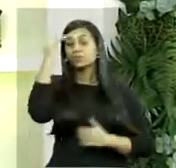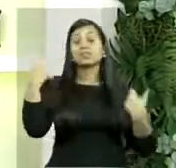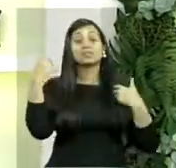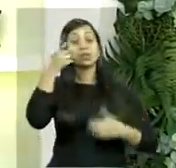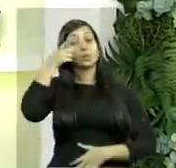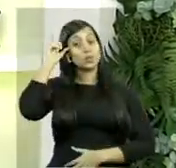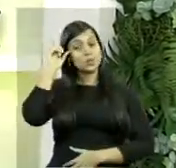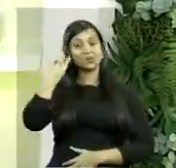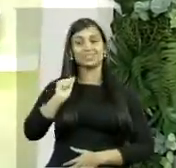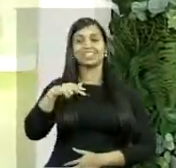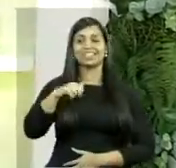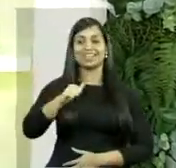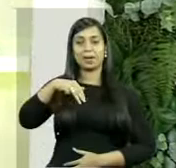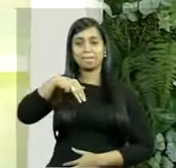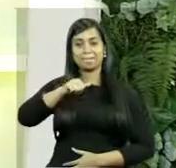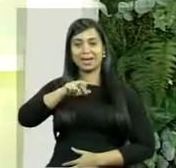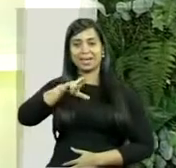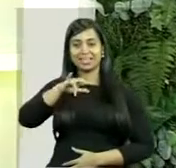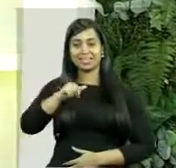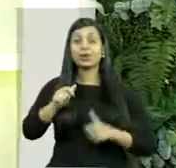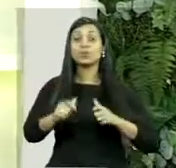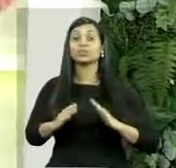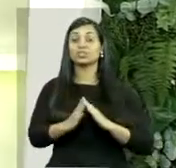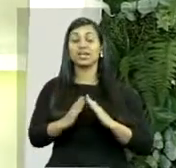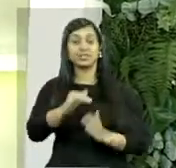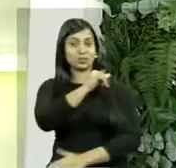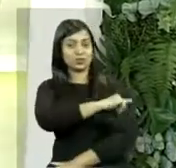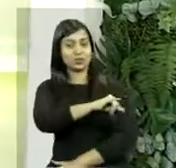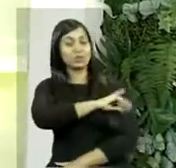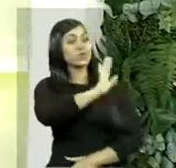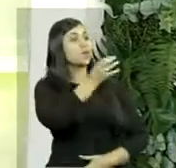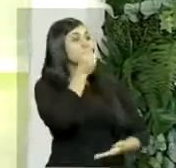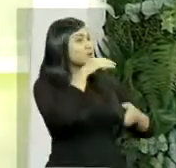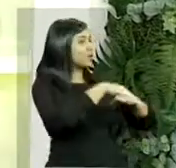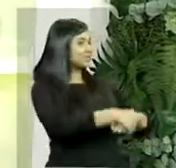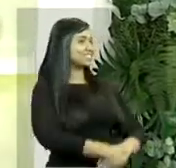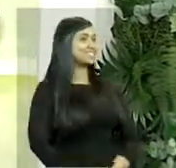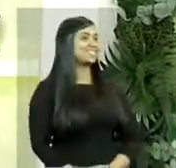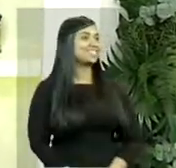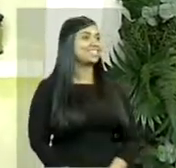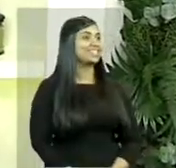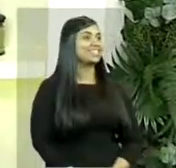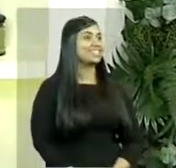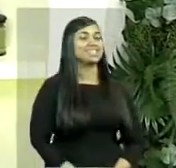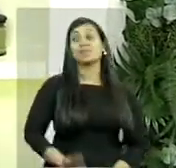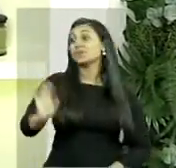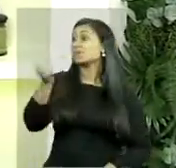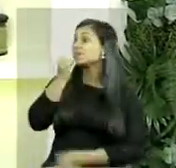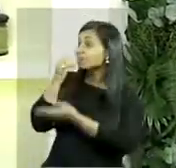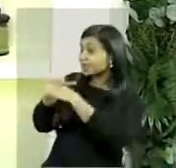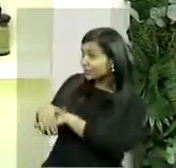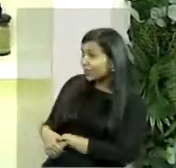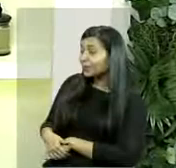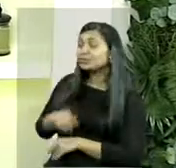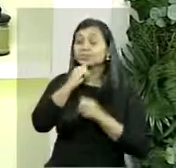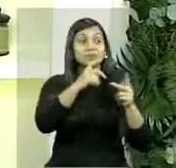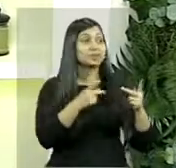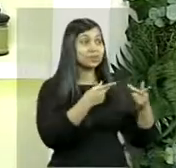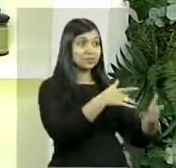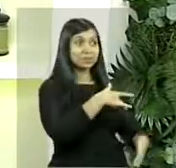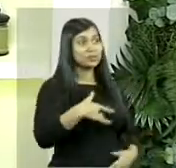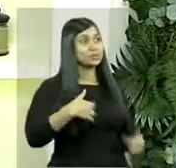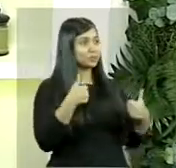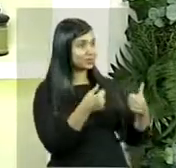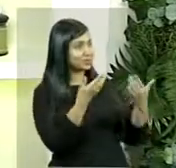aniversário ontem, é a Ana Maria, que está no Rio de Janeiro. Alô, Ana, boa noite. Boa noite, Lúcia. Seja bem-vinda, meu